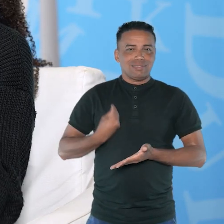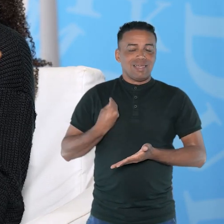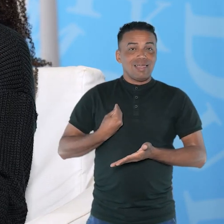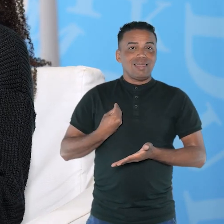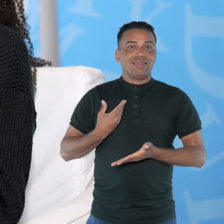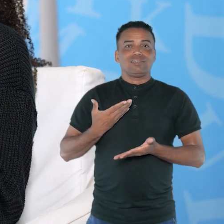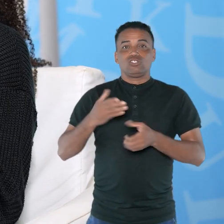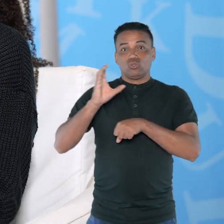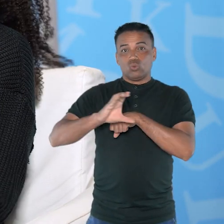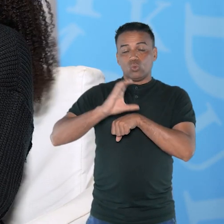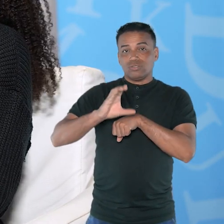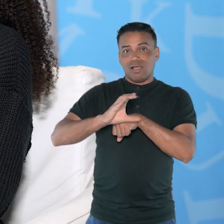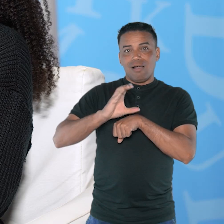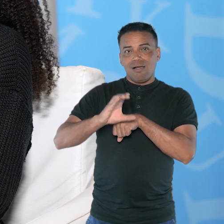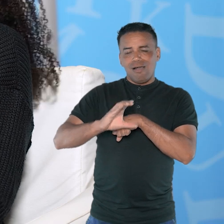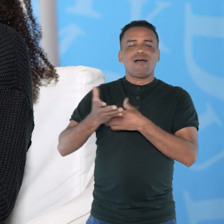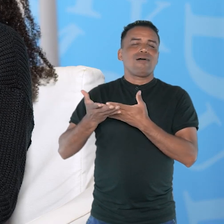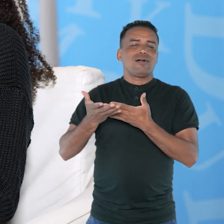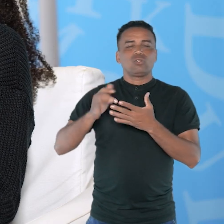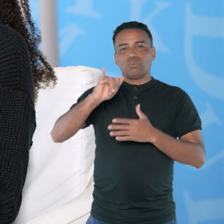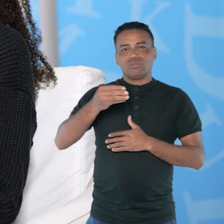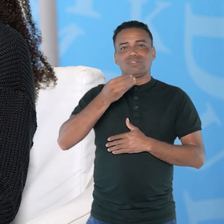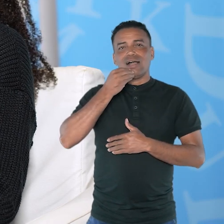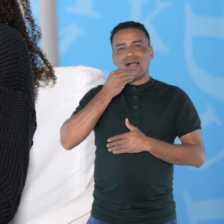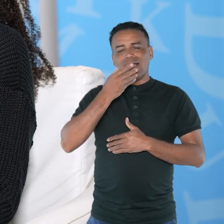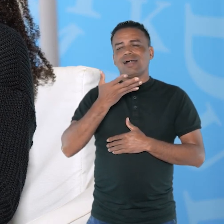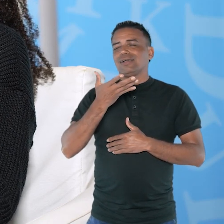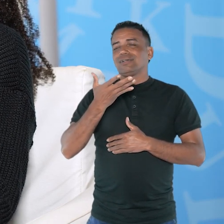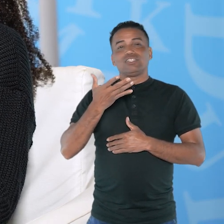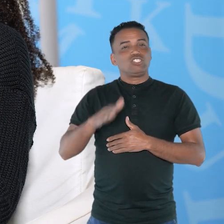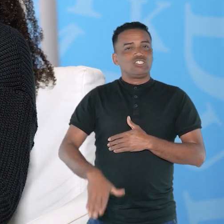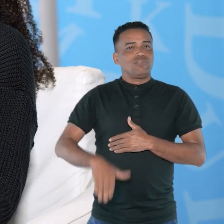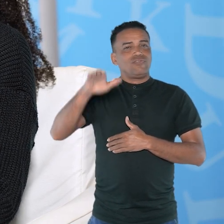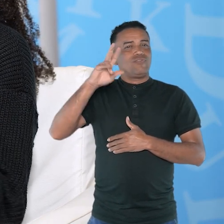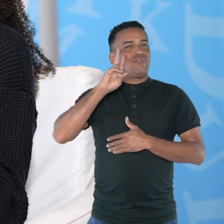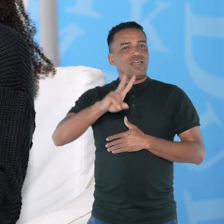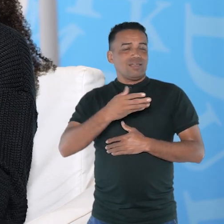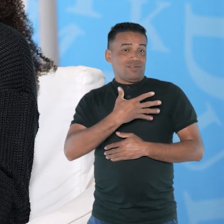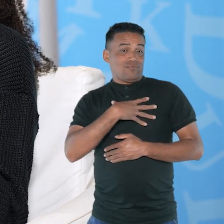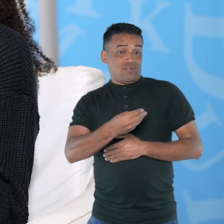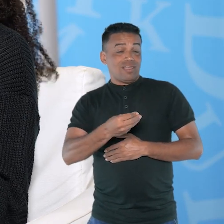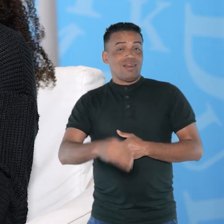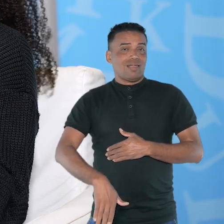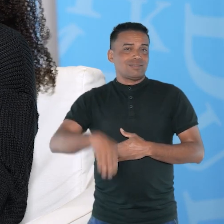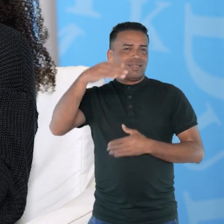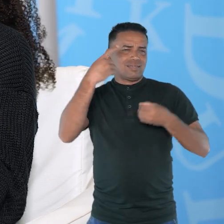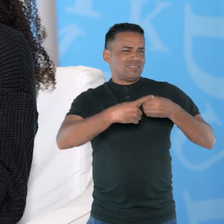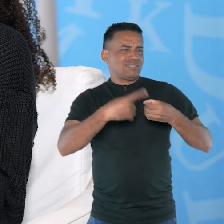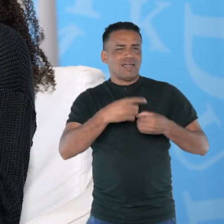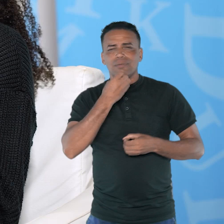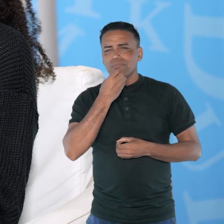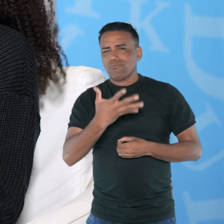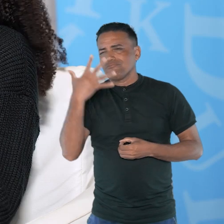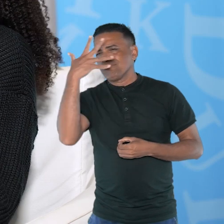marketing, está aqui tendo essa oportunidade de criar suas filhas numa cidade tão agradável, tão bonita, cheia de gente boa, cheia de uma